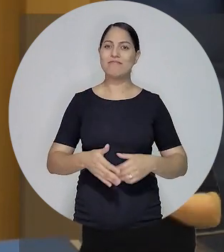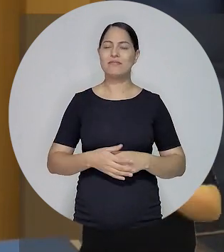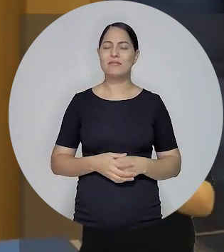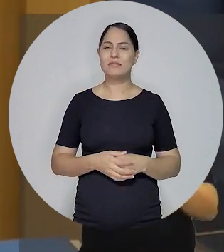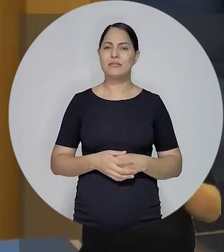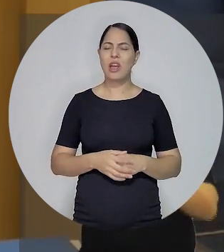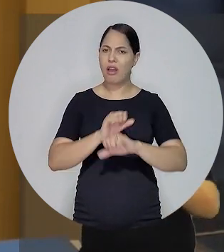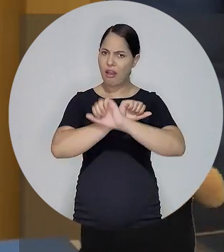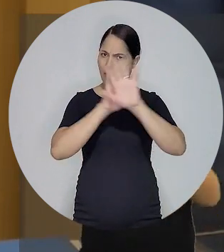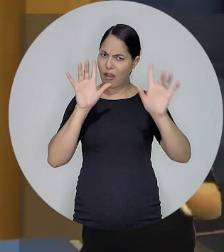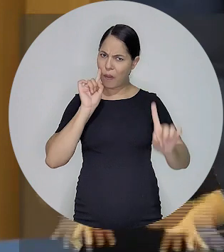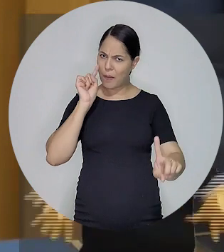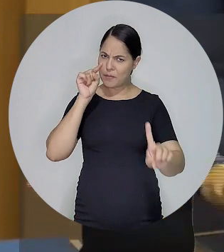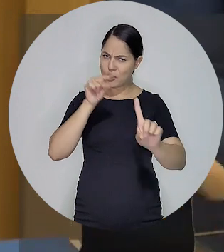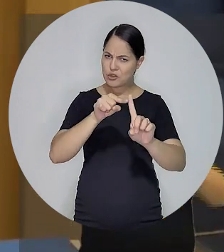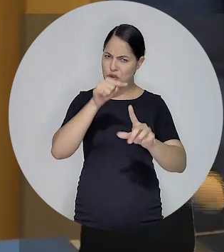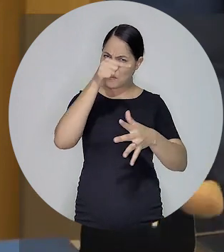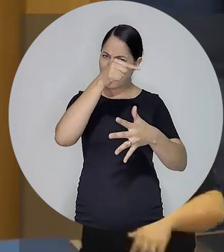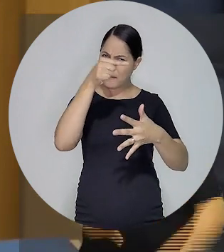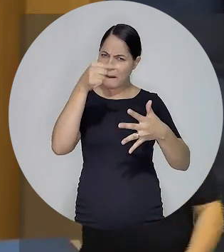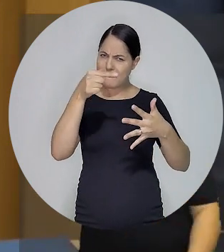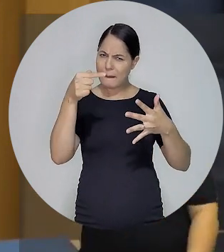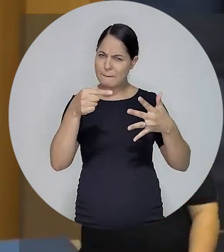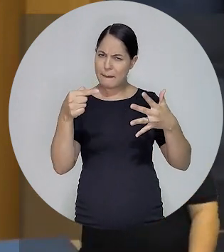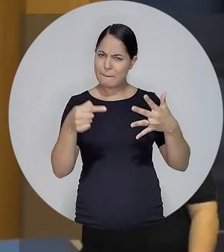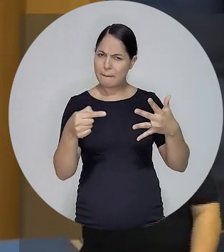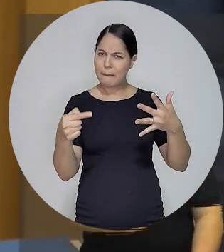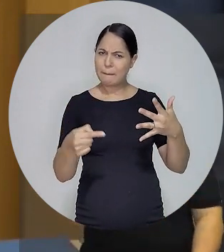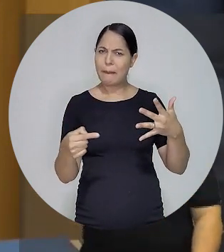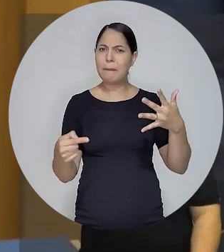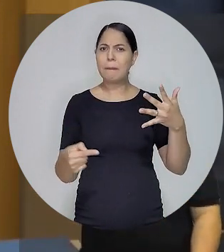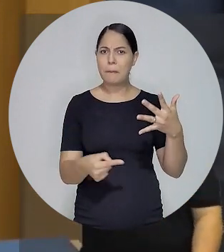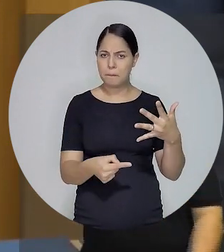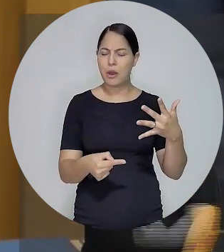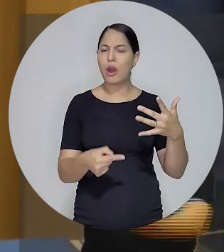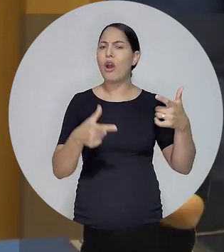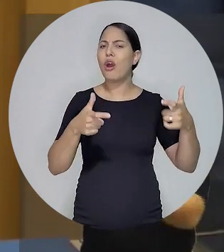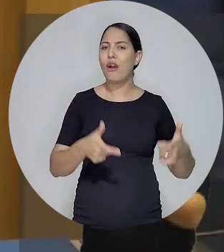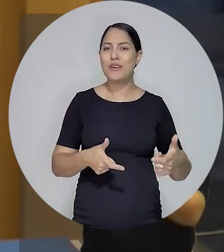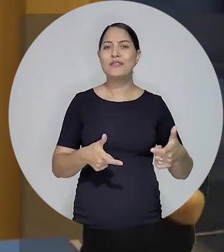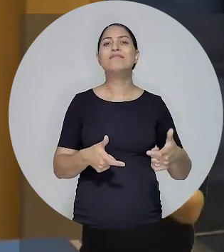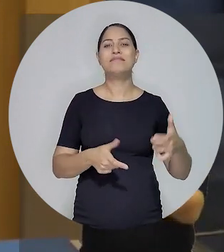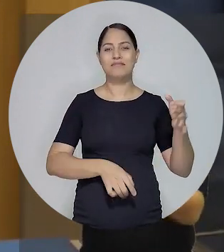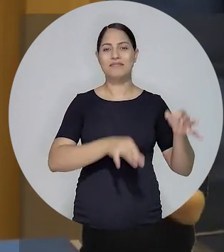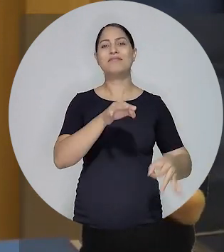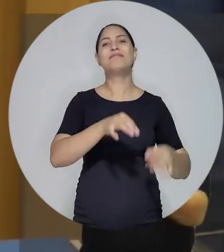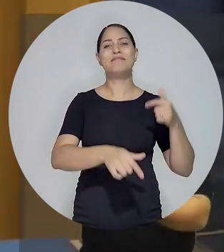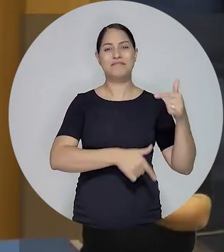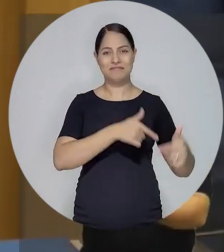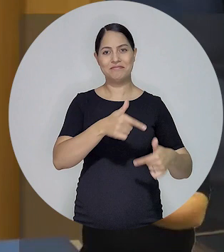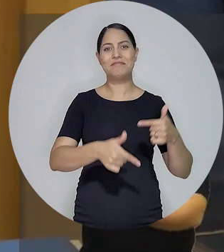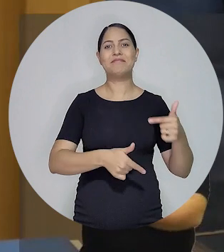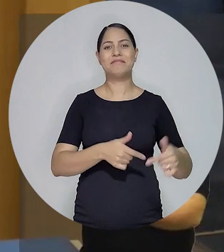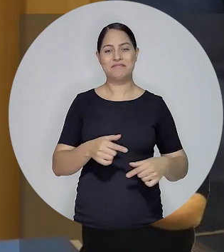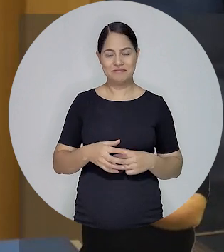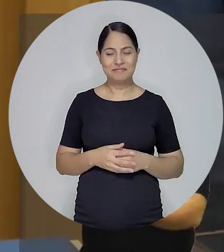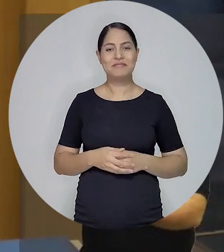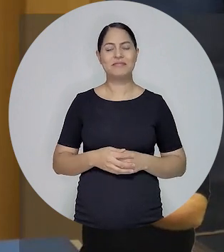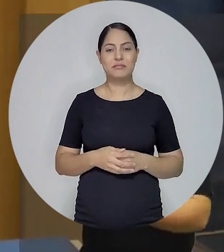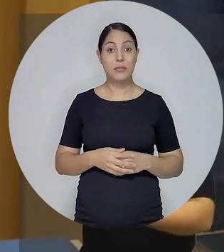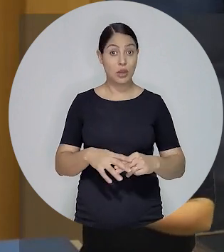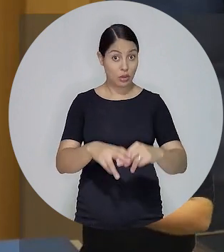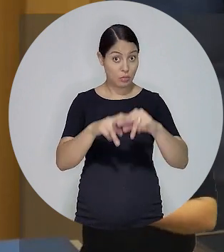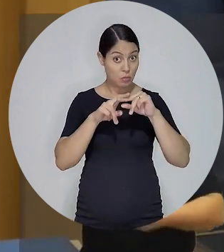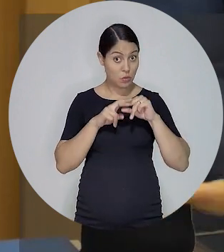brasileira na definição dos objetivos a serem alcançados pela Justiça do Trabalho.